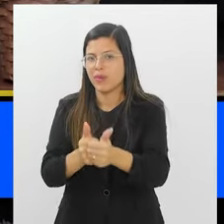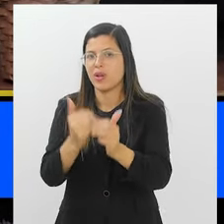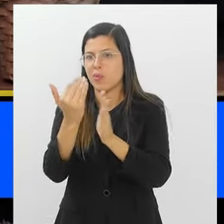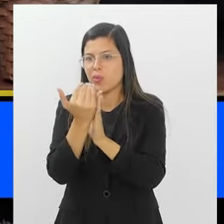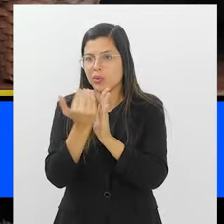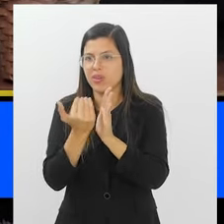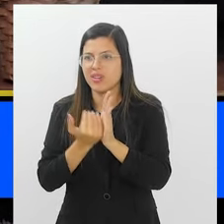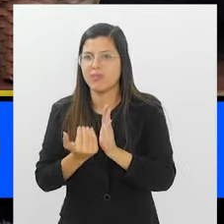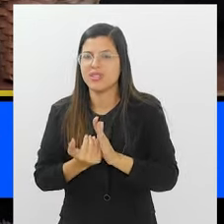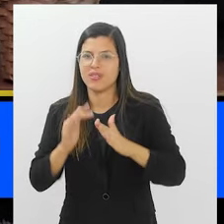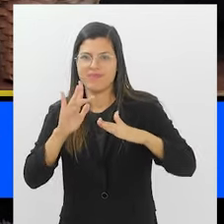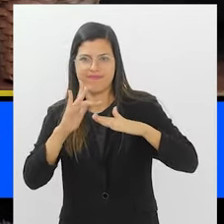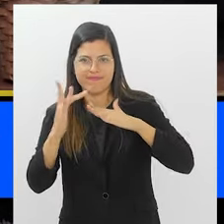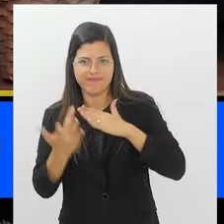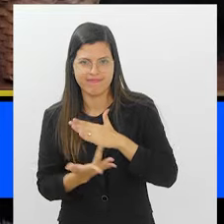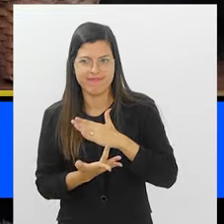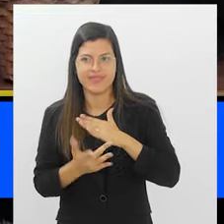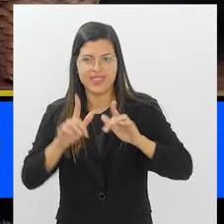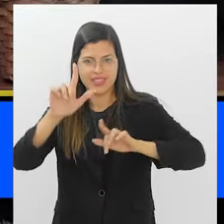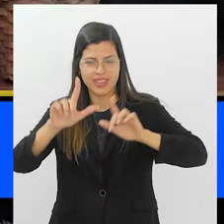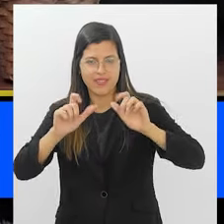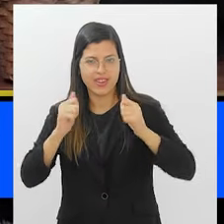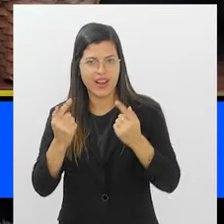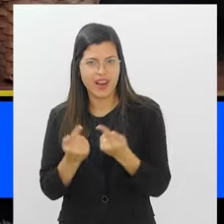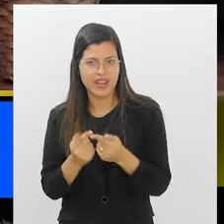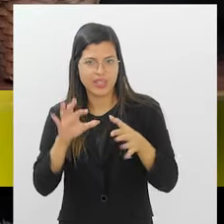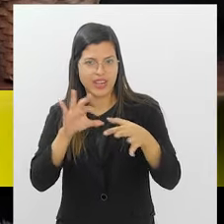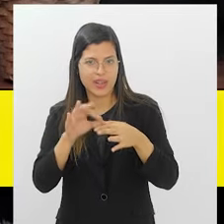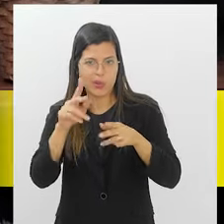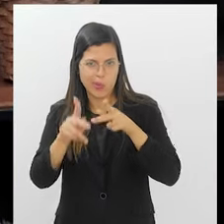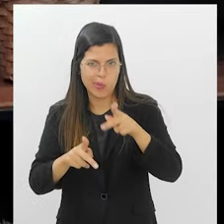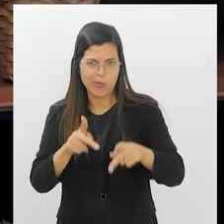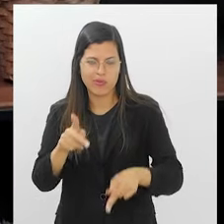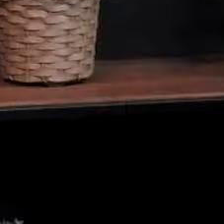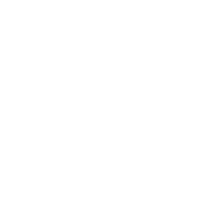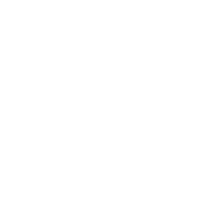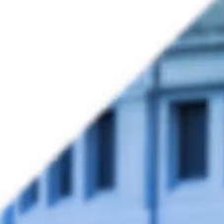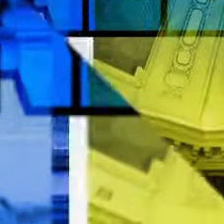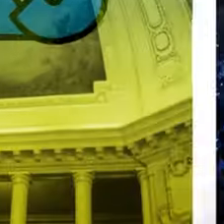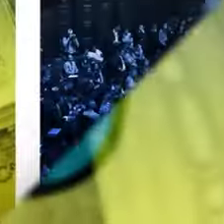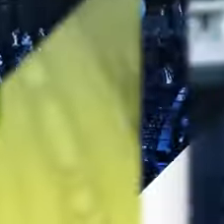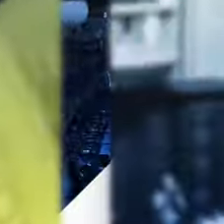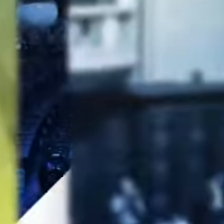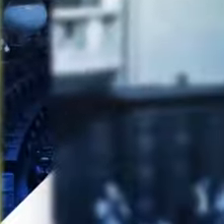nossa programação através de nossas redes sociais. TV Alerj, o canal do povo.